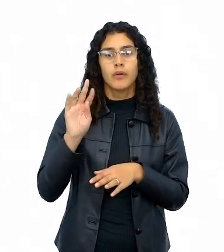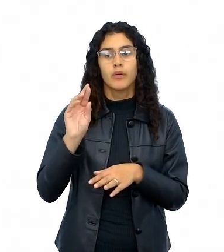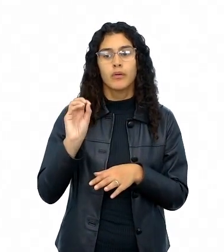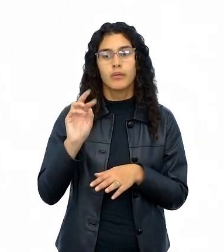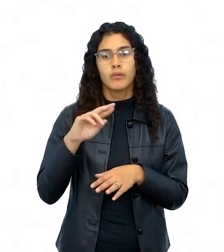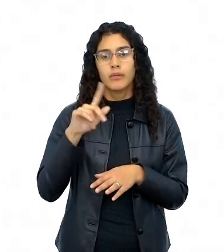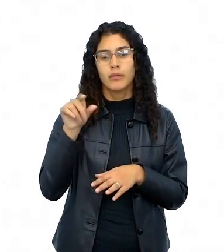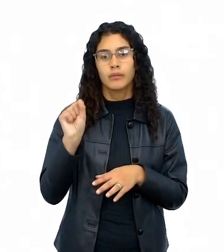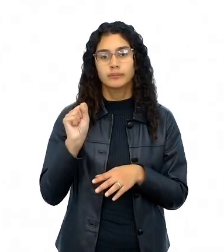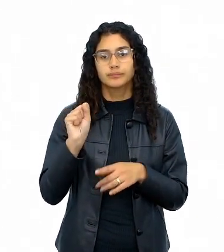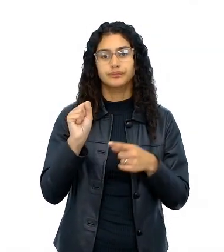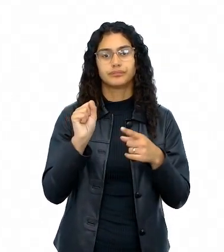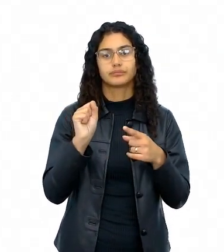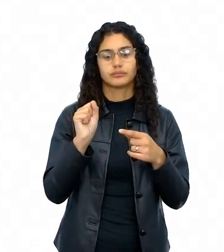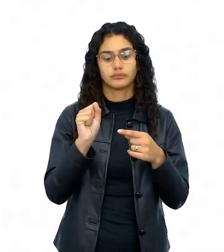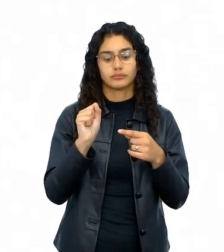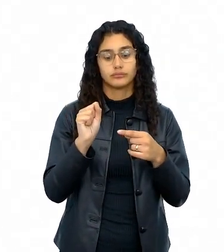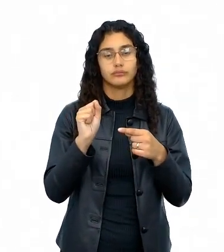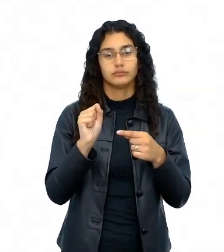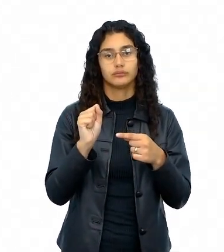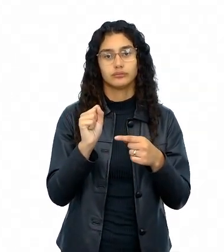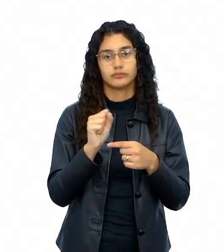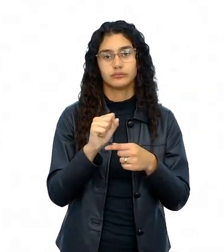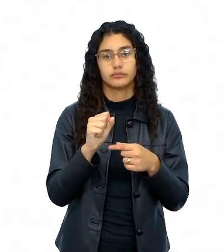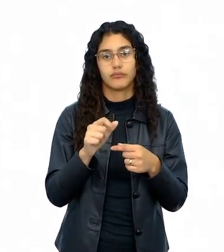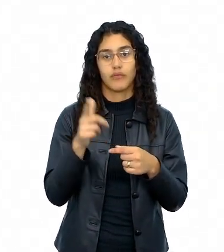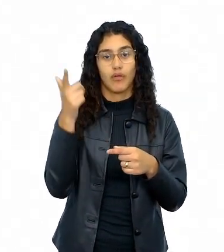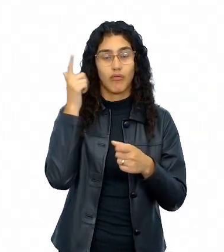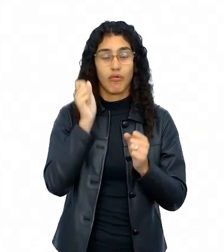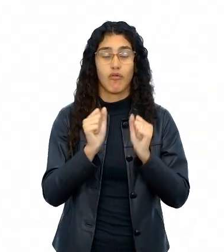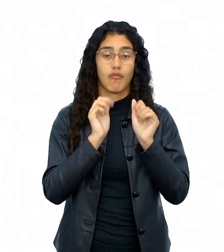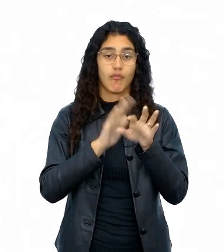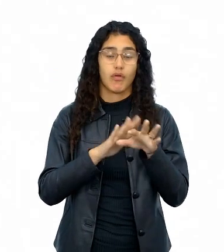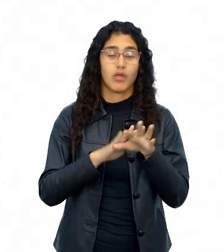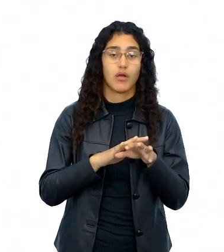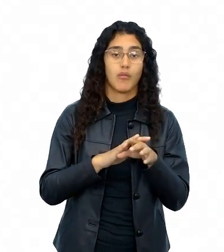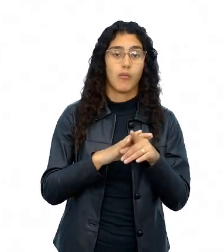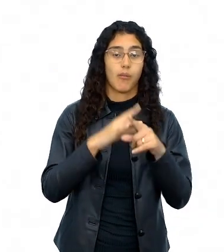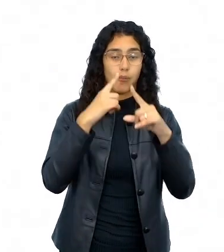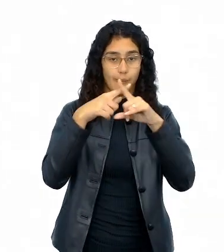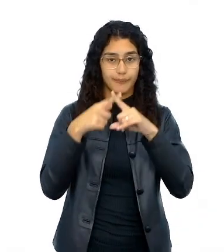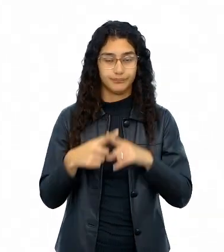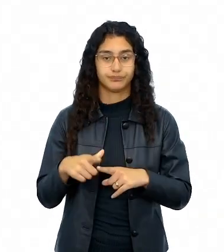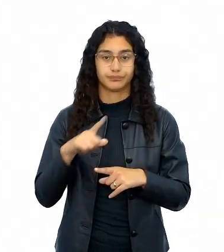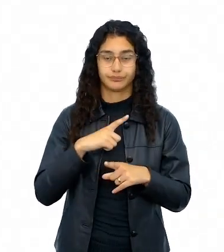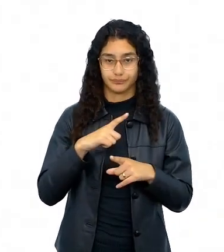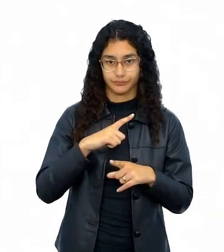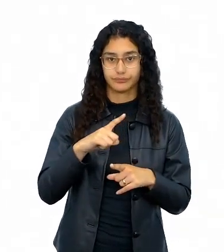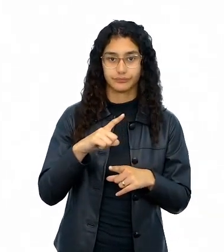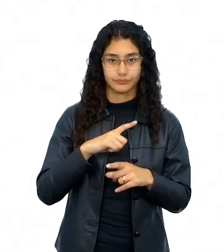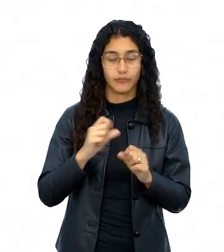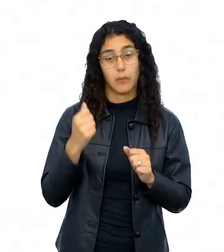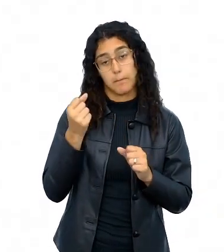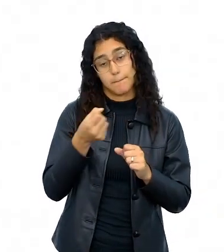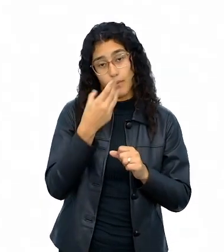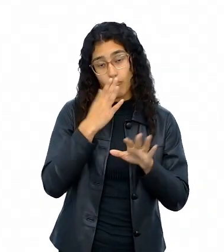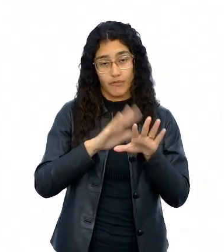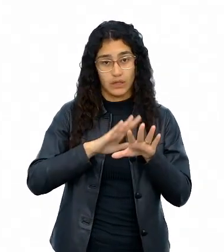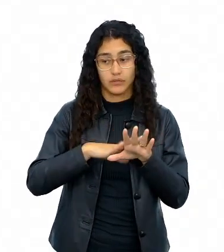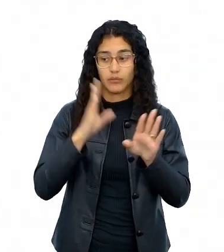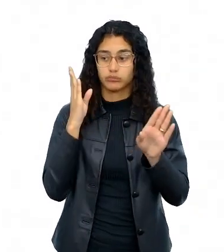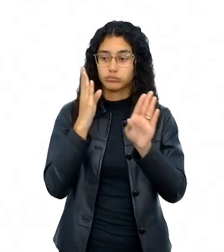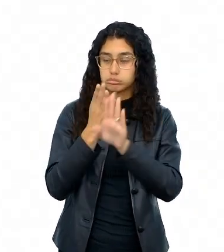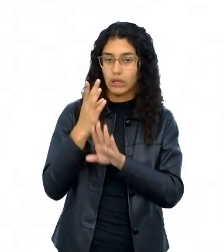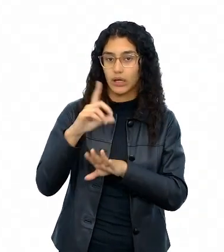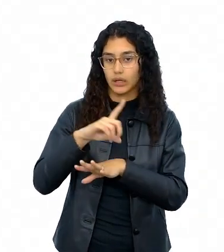que eles também possam resolver usando a multiplicação de fatores do primeiro grau. Eles vão achar